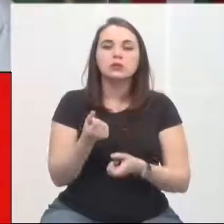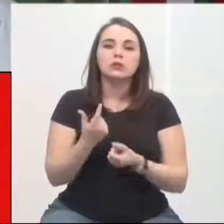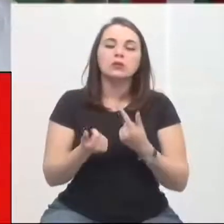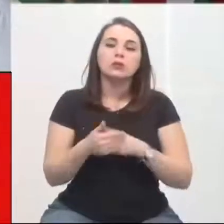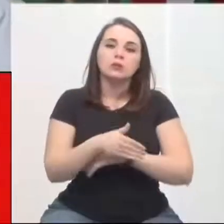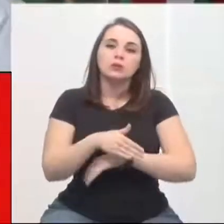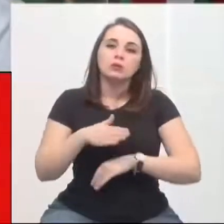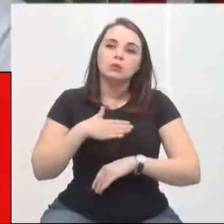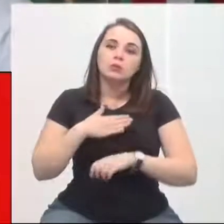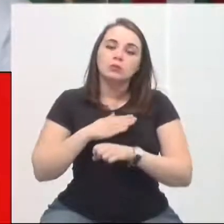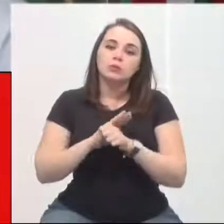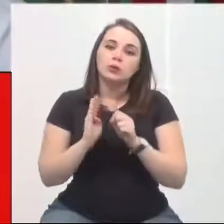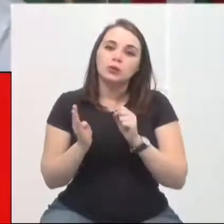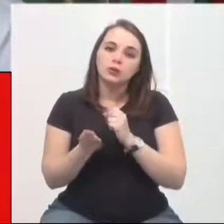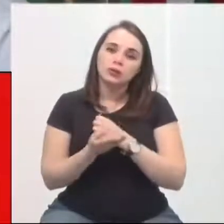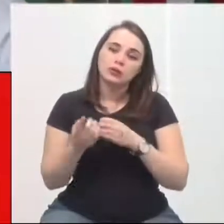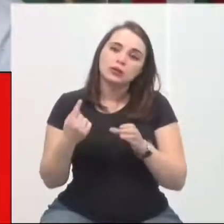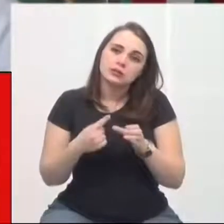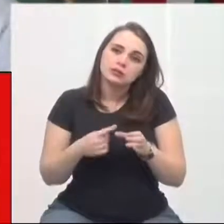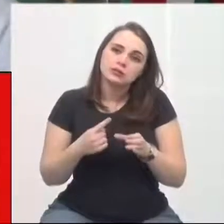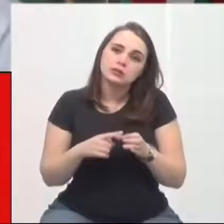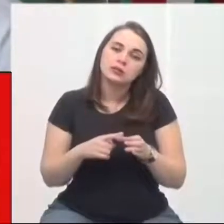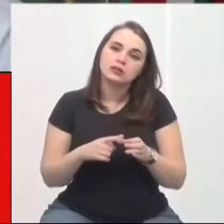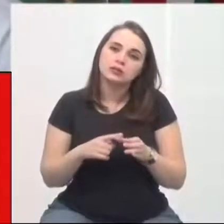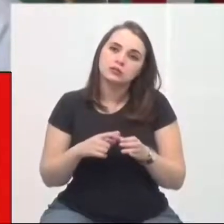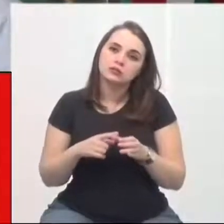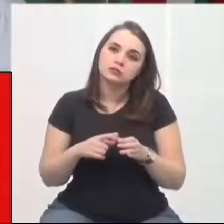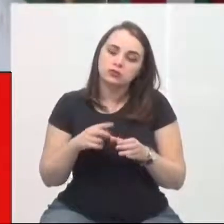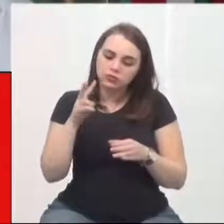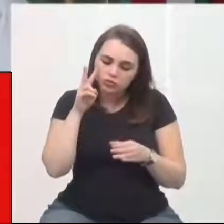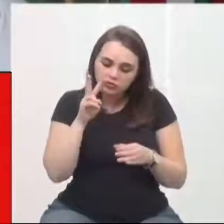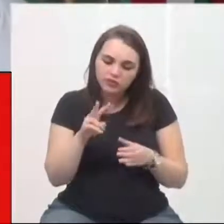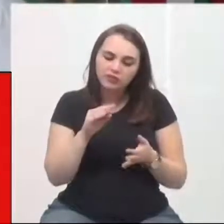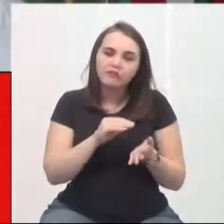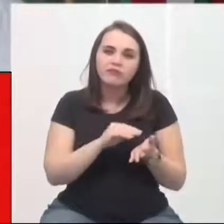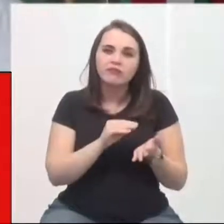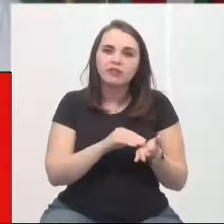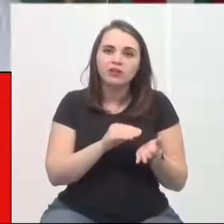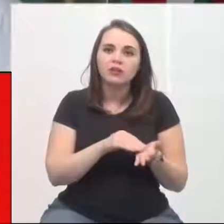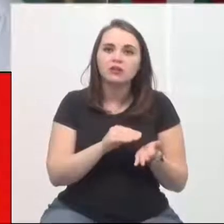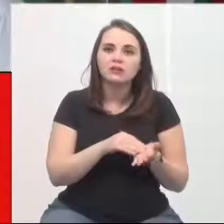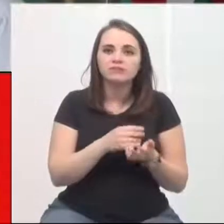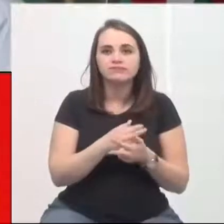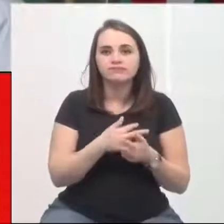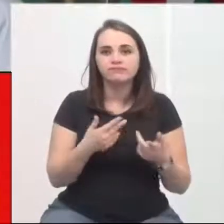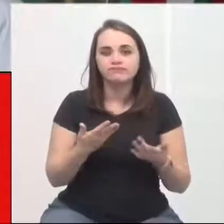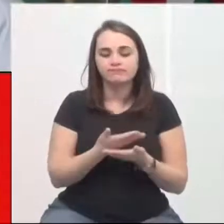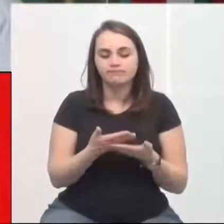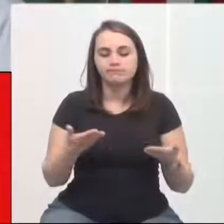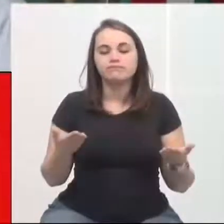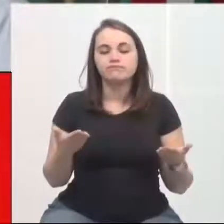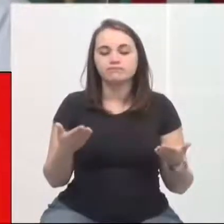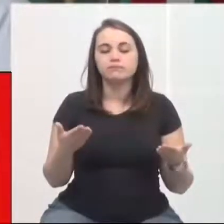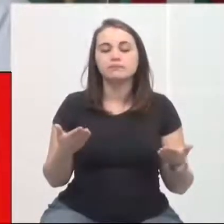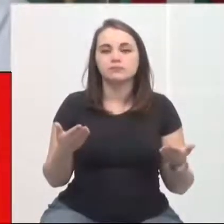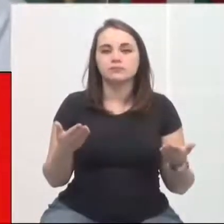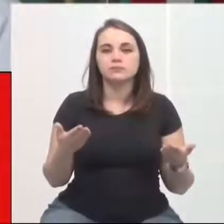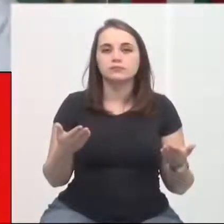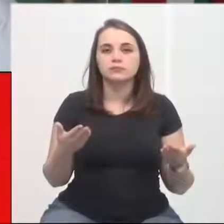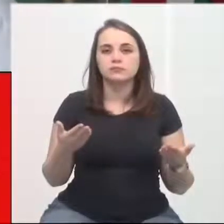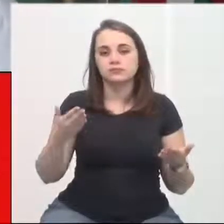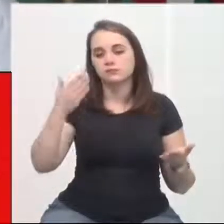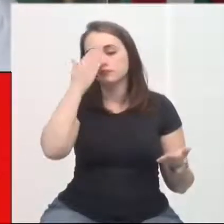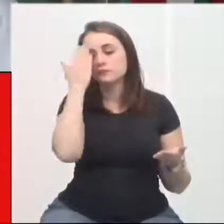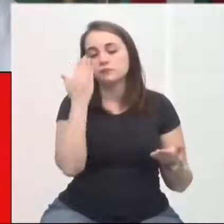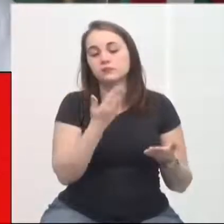do meu bairro, da cidade, na verdade, onde a gente percorre, a gente vê que ainda falta nessa situação, realmente. Mas, sem